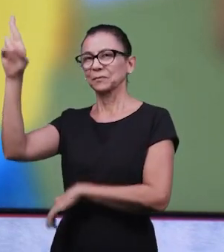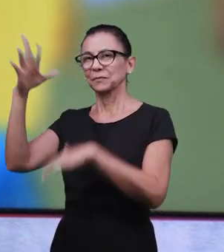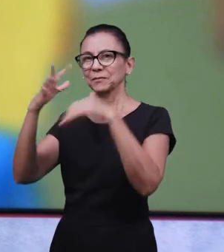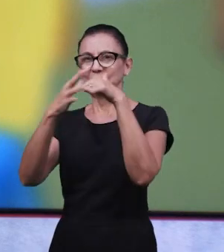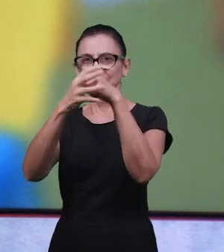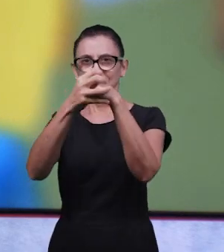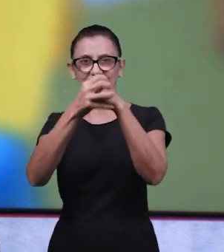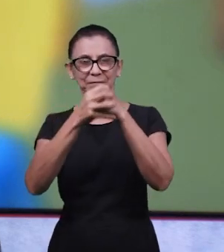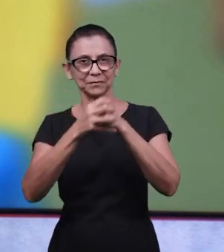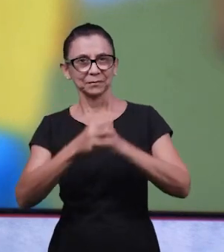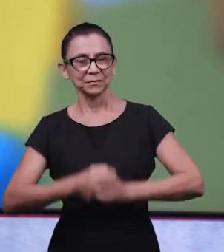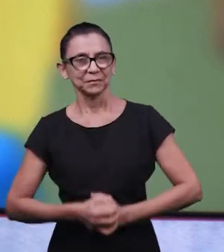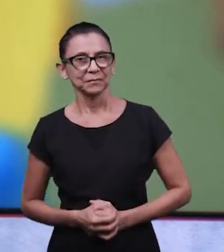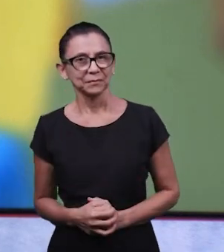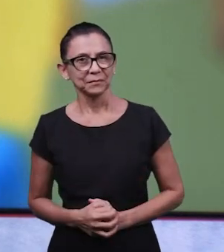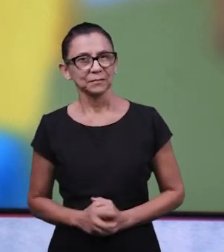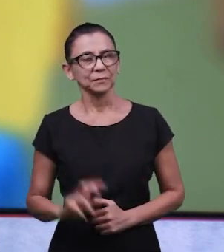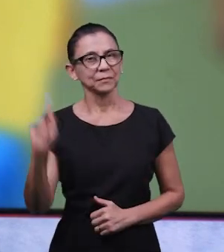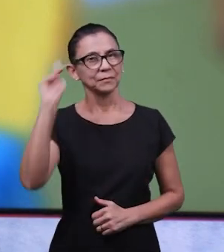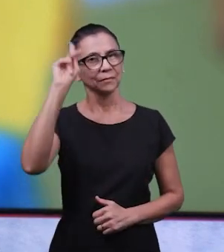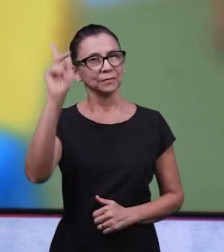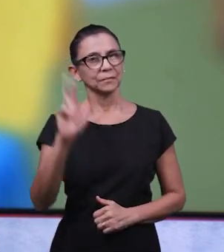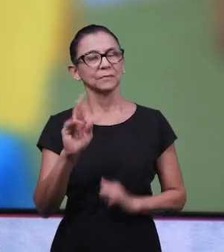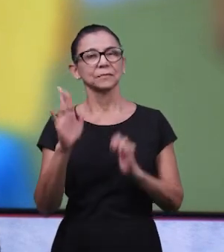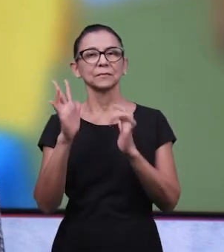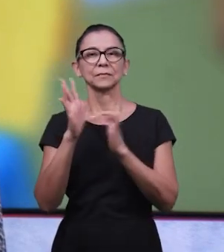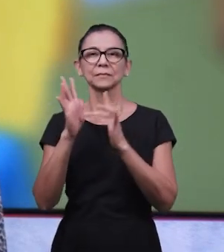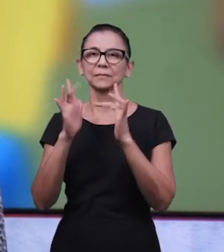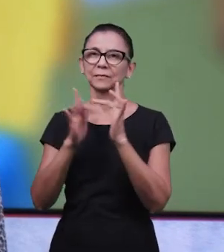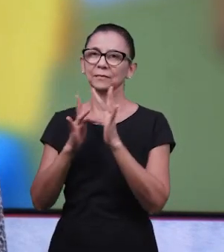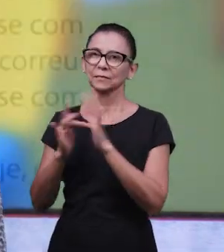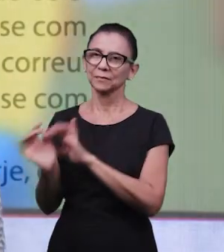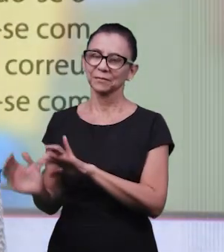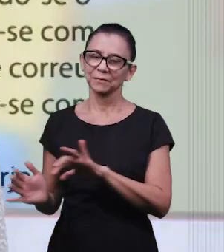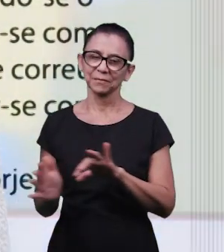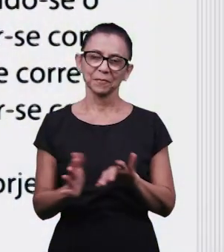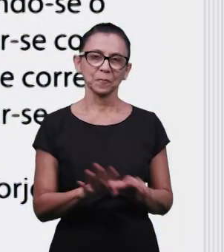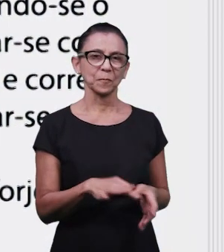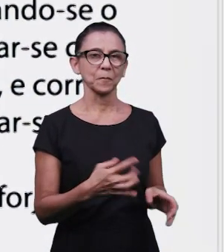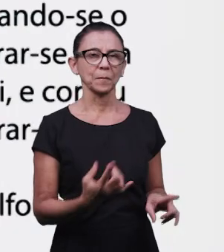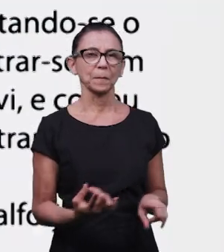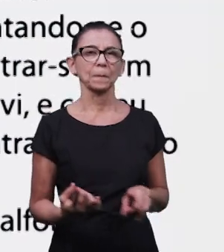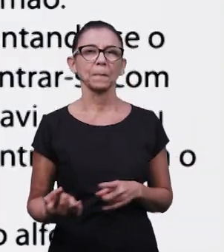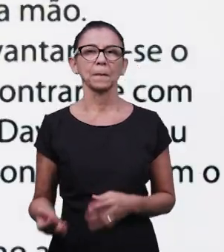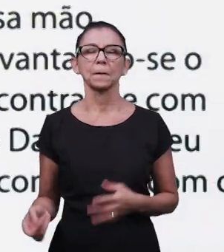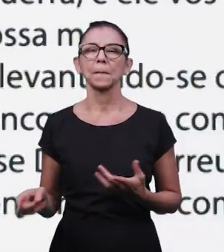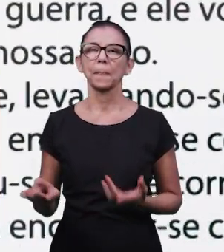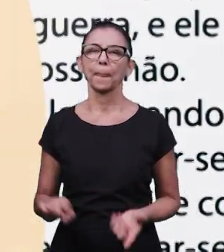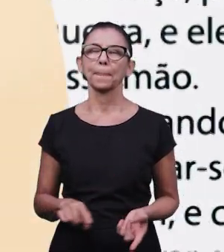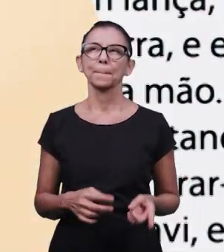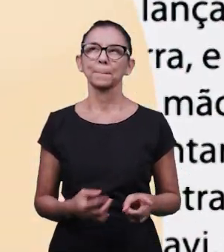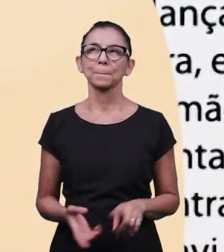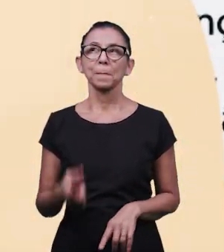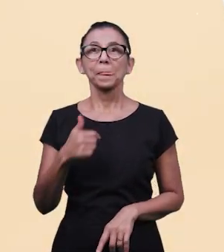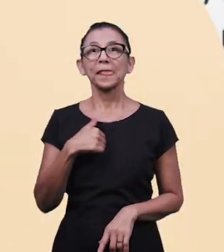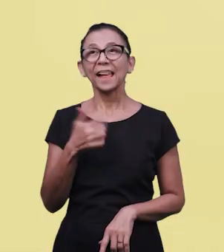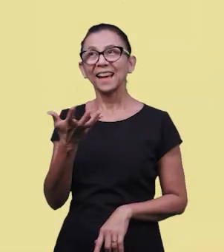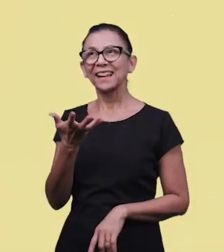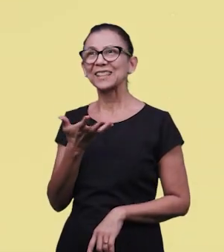valentes foram importantes no exército de Davi, os servos fiéis hoje são importantes